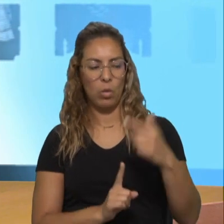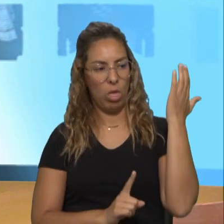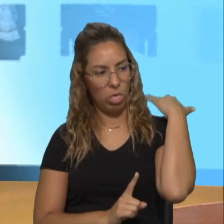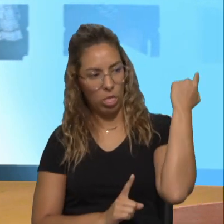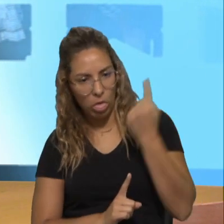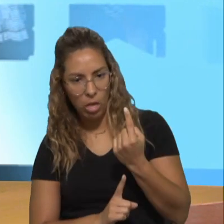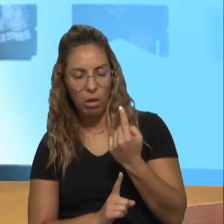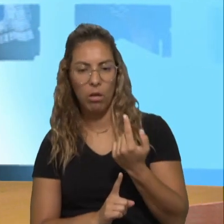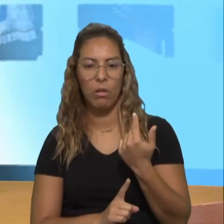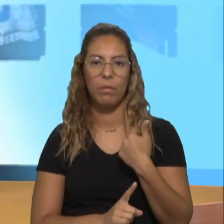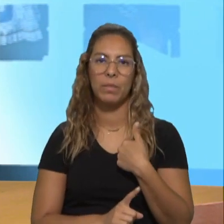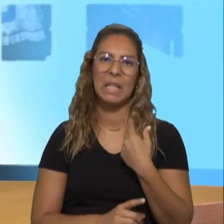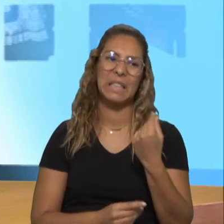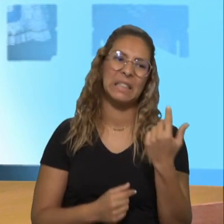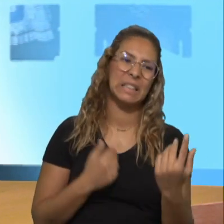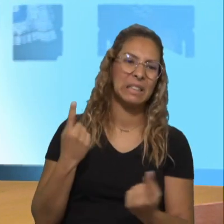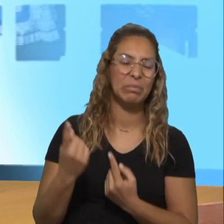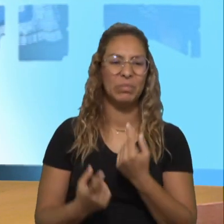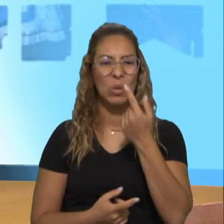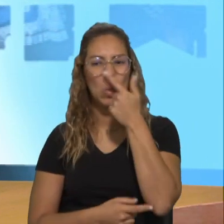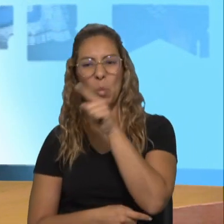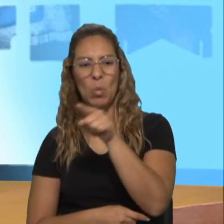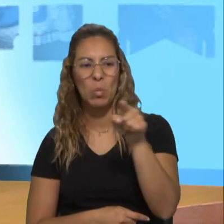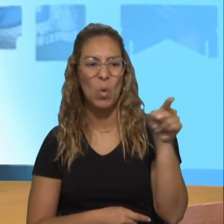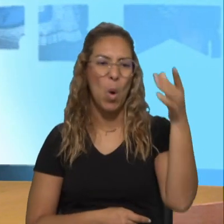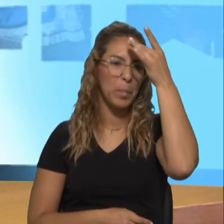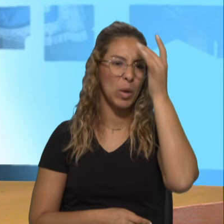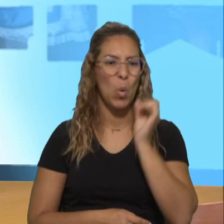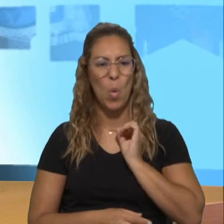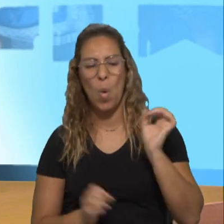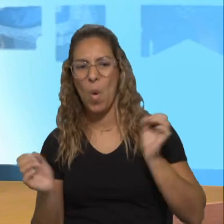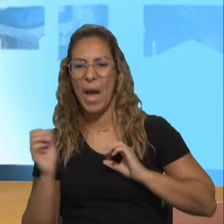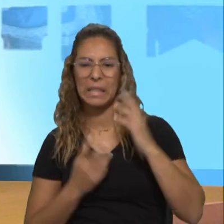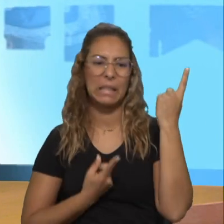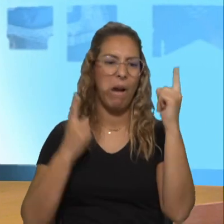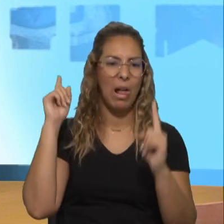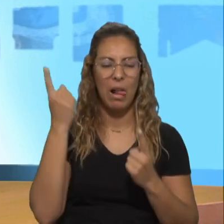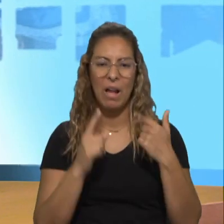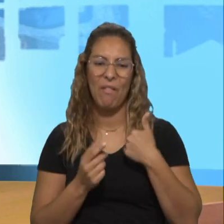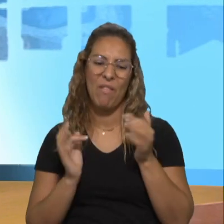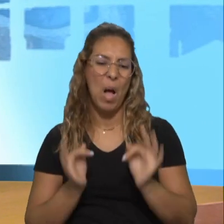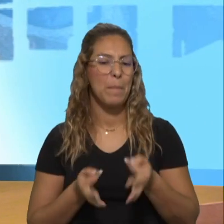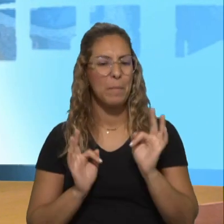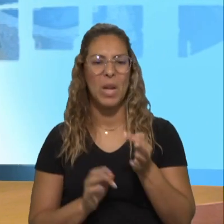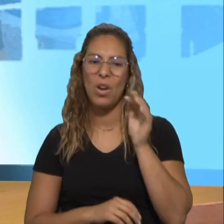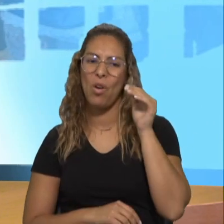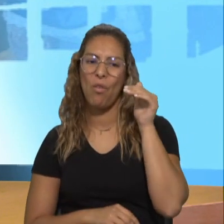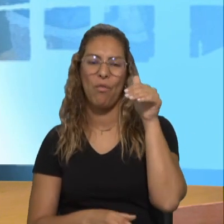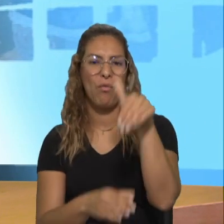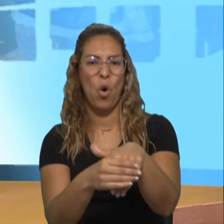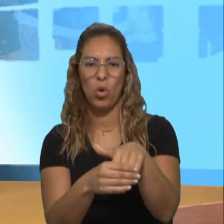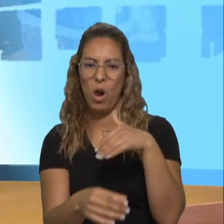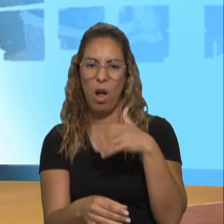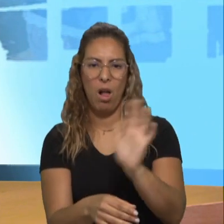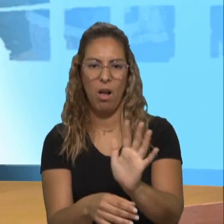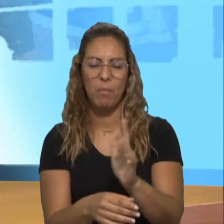como não tenho assim tanta opinião e se calhar não vale a pena votar, ou o partido em que eu voto